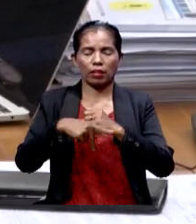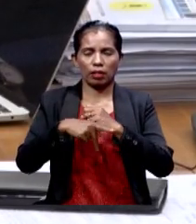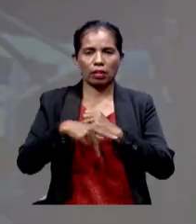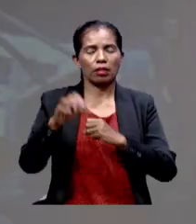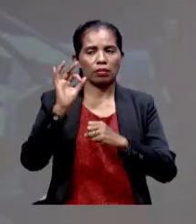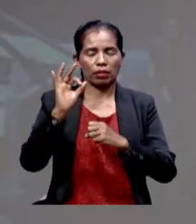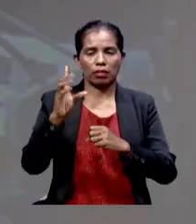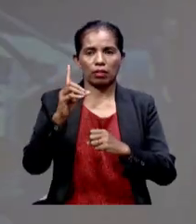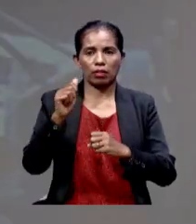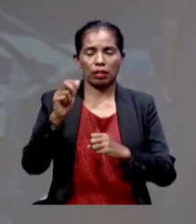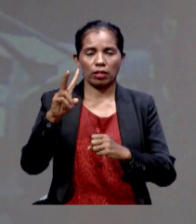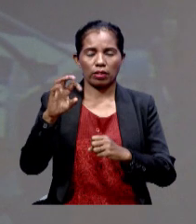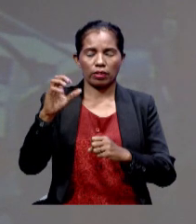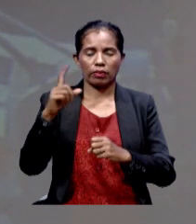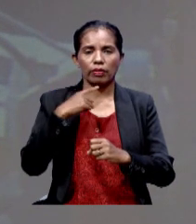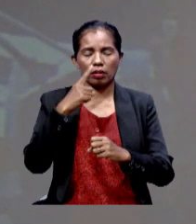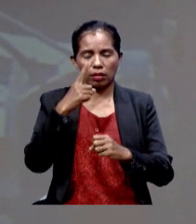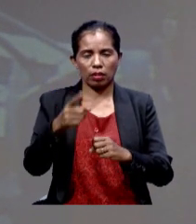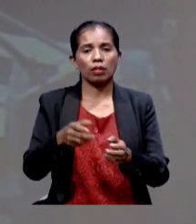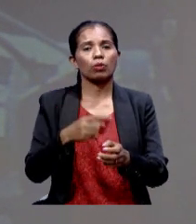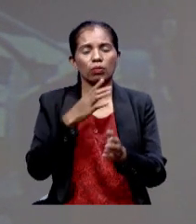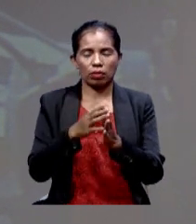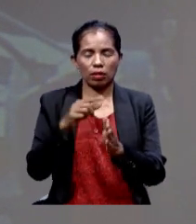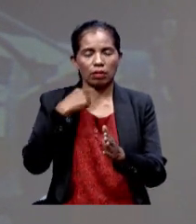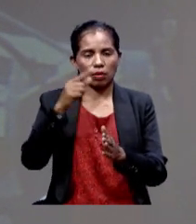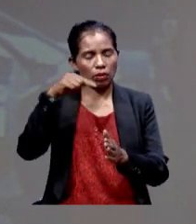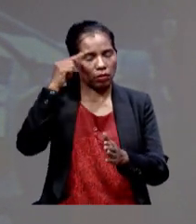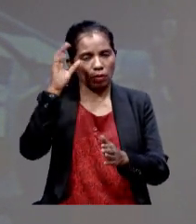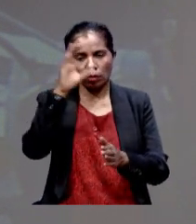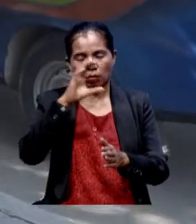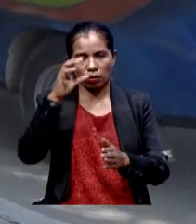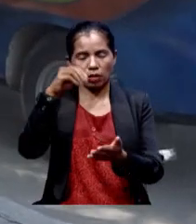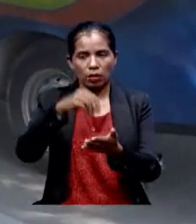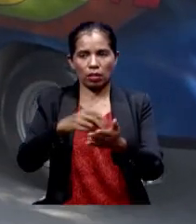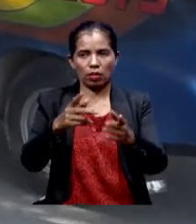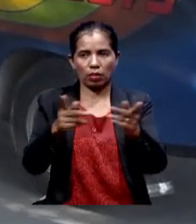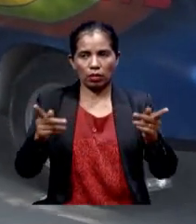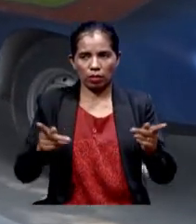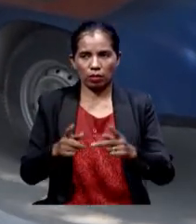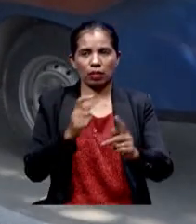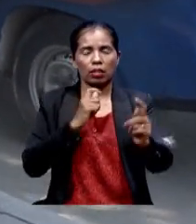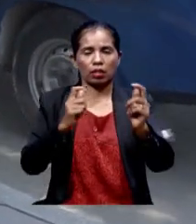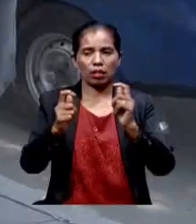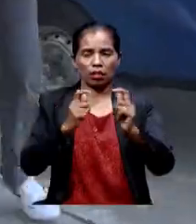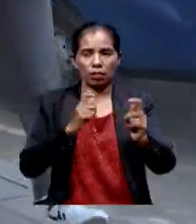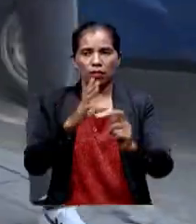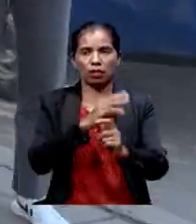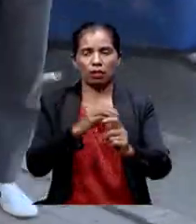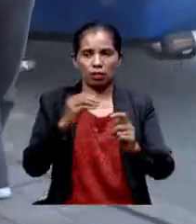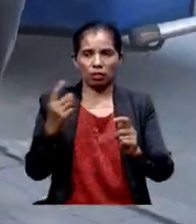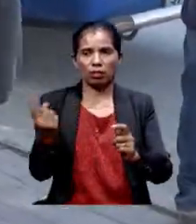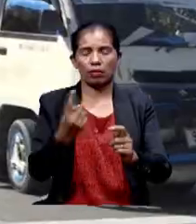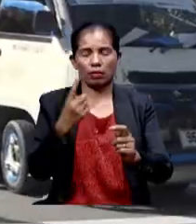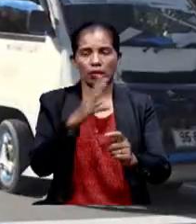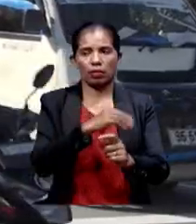Dias Ximenes Mandati sugere ba governo atu identifica no tau fatin paragem ba transporte sira ho diferente.